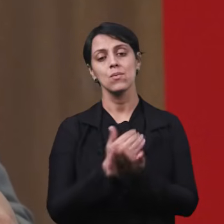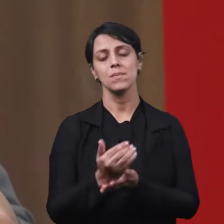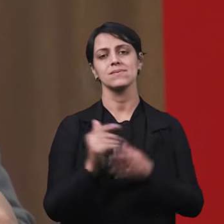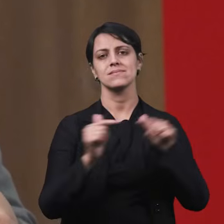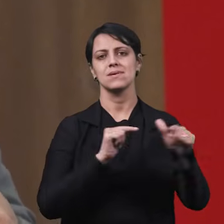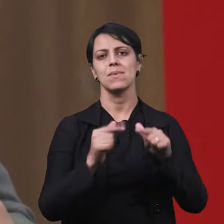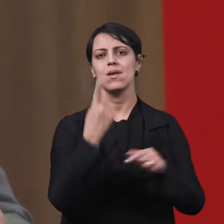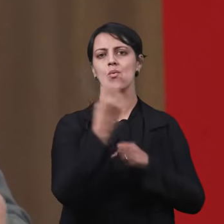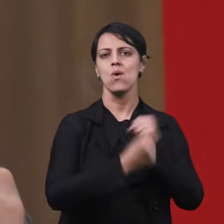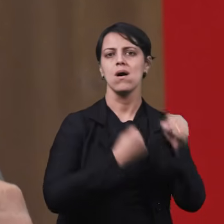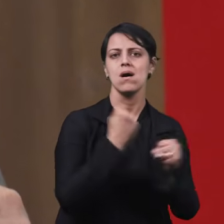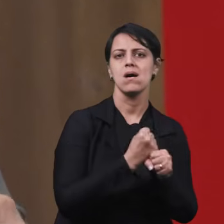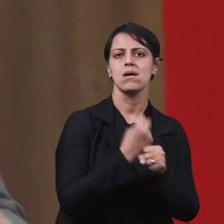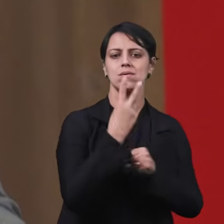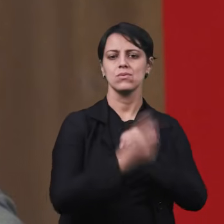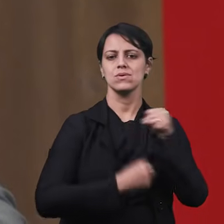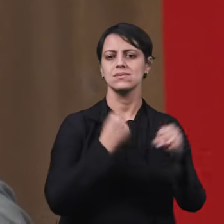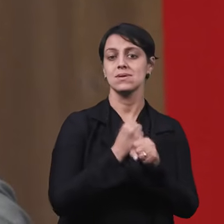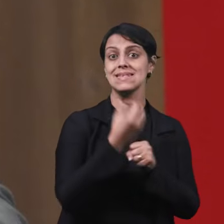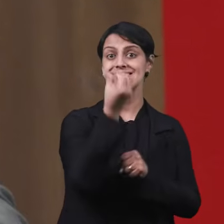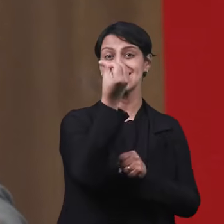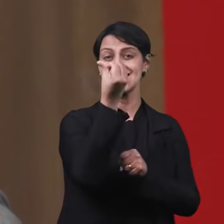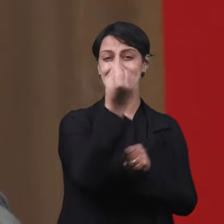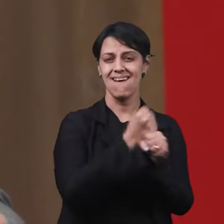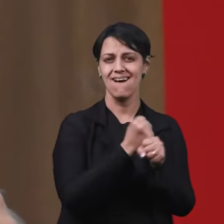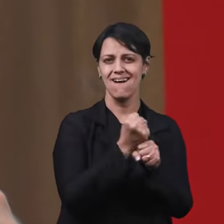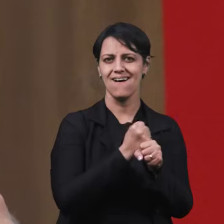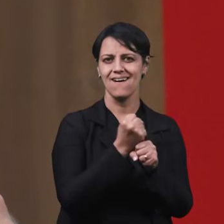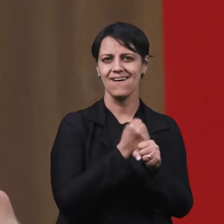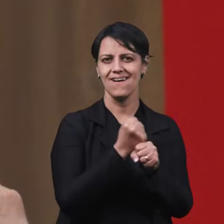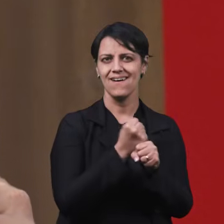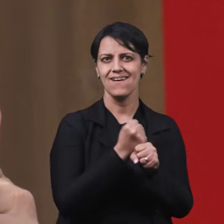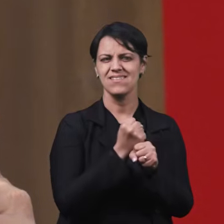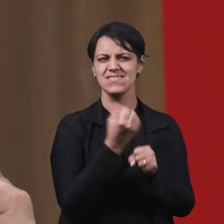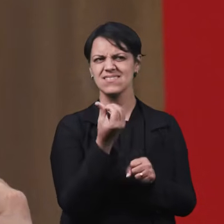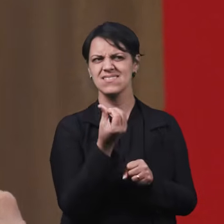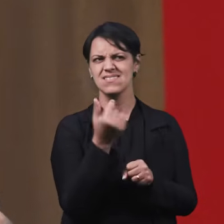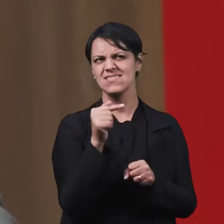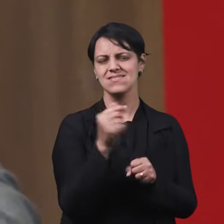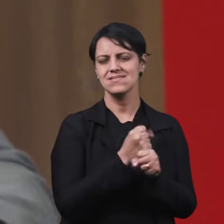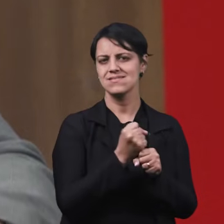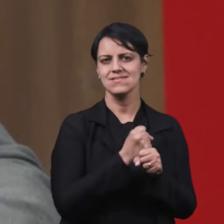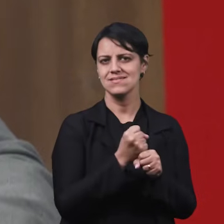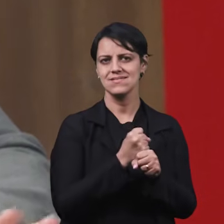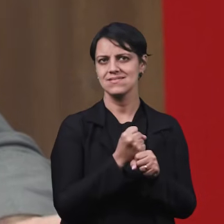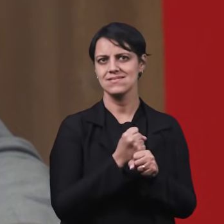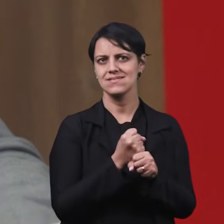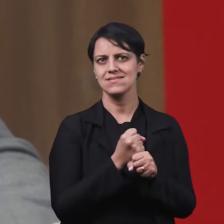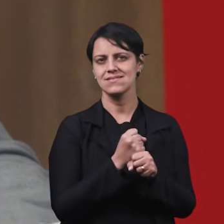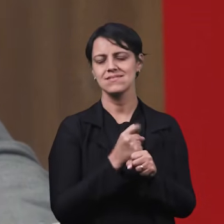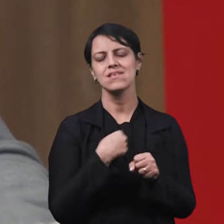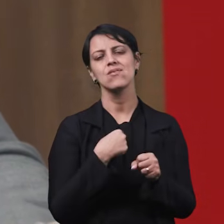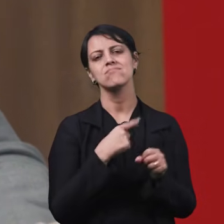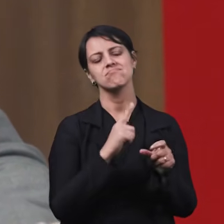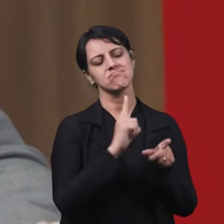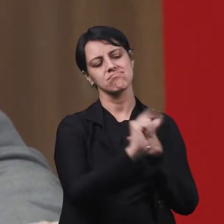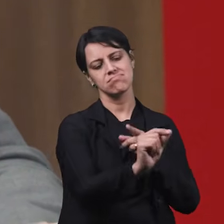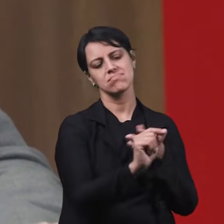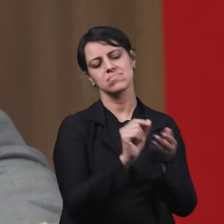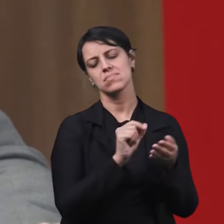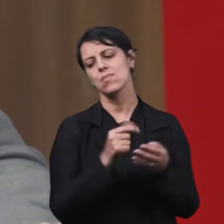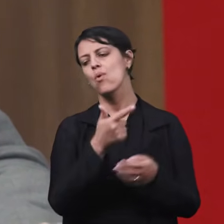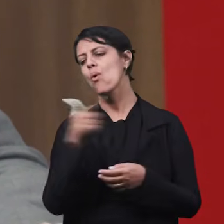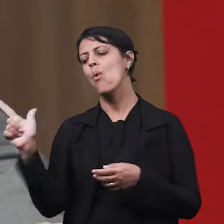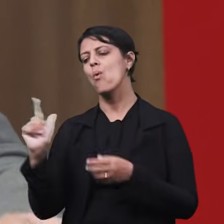1 ano, 2 anos, 6 anos e aí uns 6, 7 anos depois, eu até saí daquela empresa, fui para